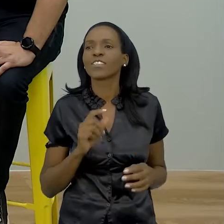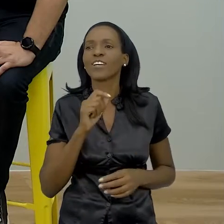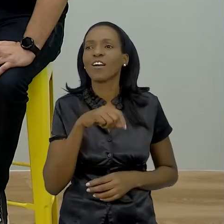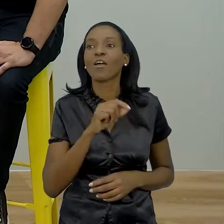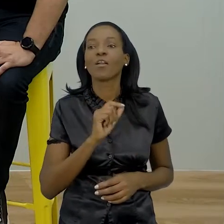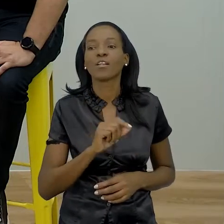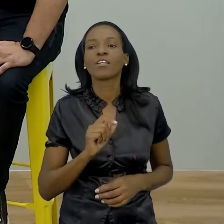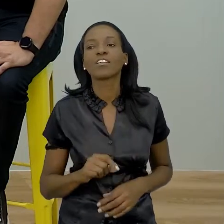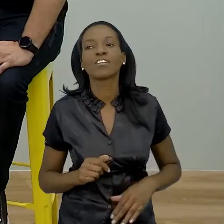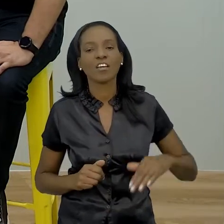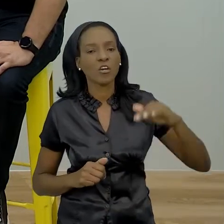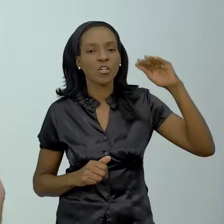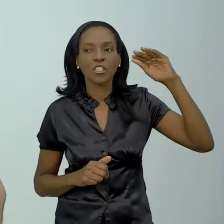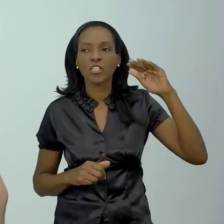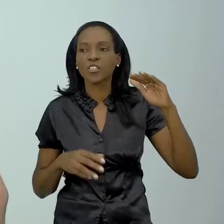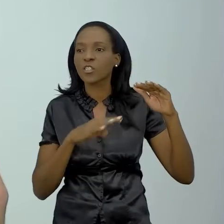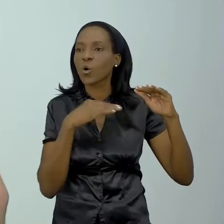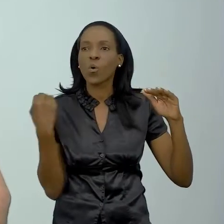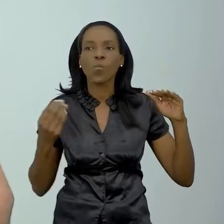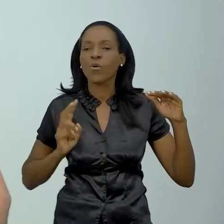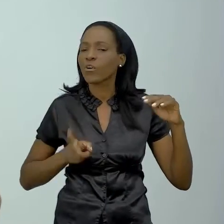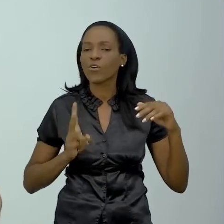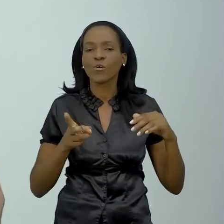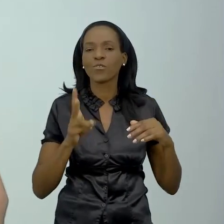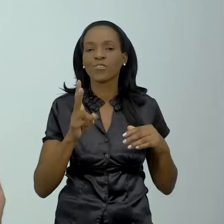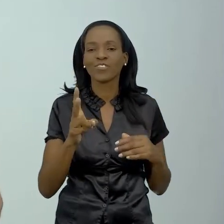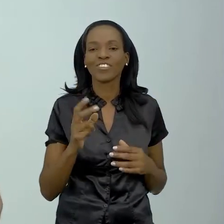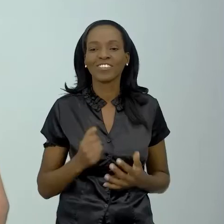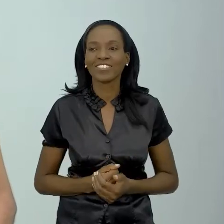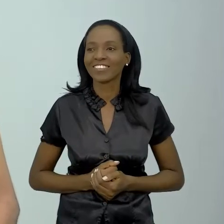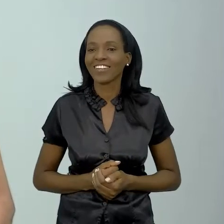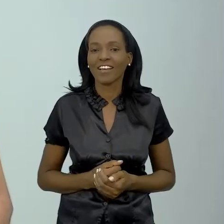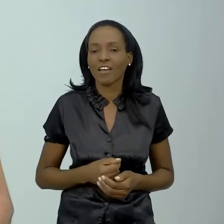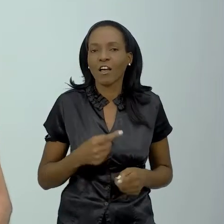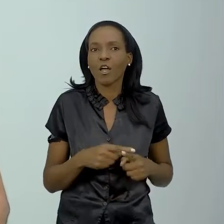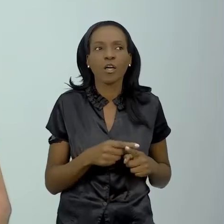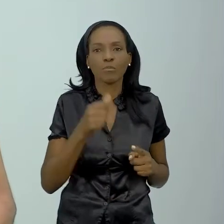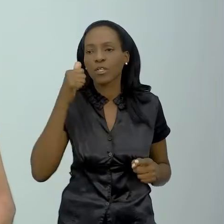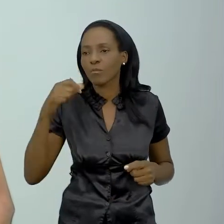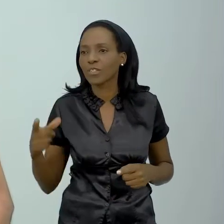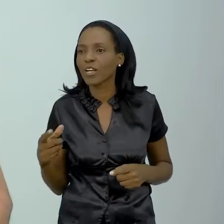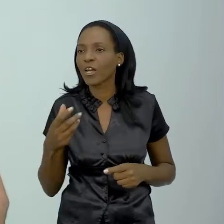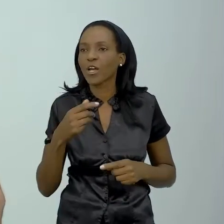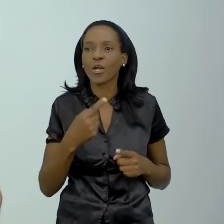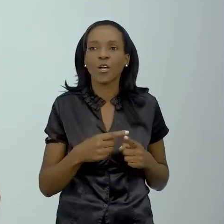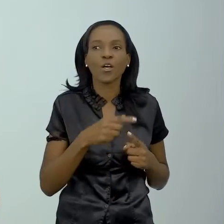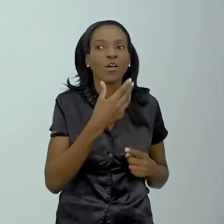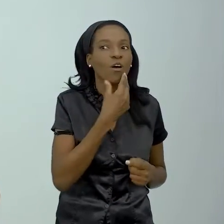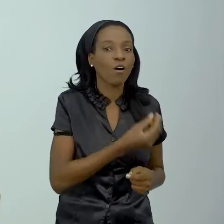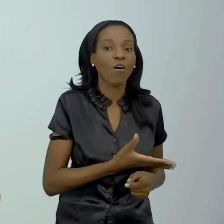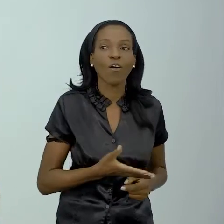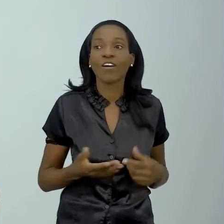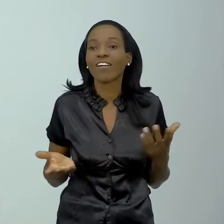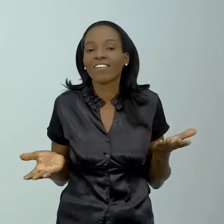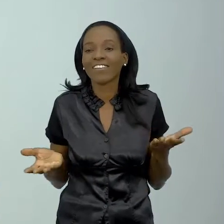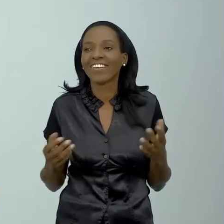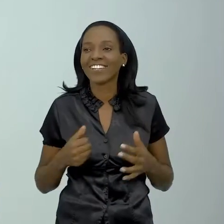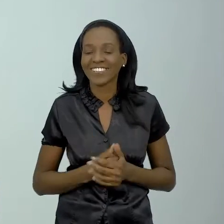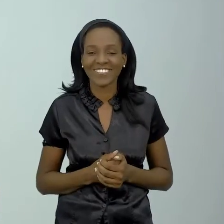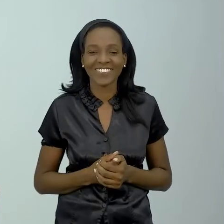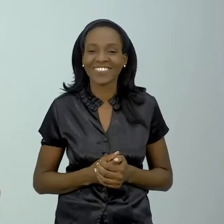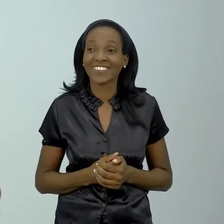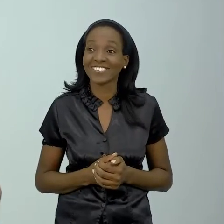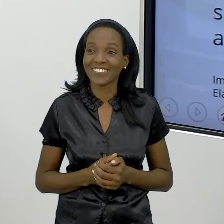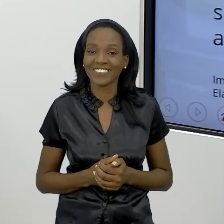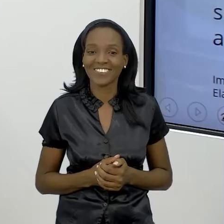momento que ele morrer. Sou assim porque, sei lá, porque é mulher, porque é homem, porque é alto, porque é baixo. Exato. Entendi. Ou, por exemplo, a